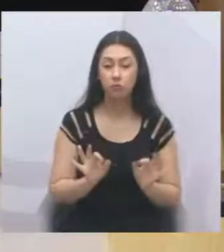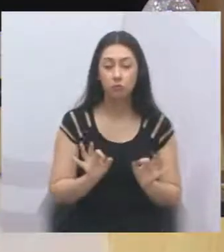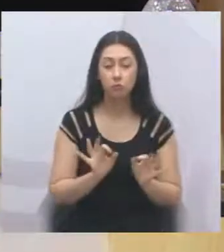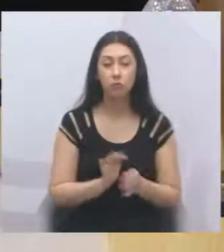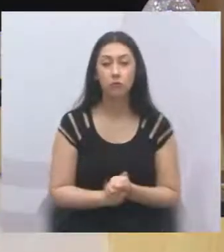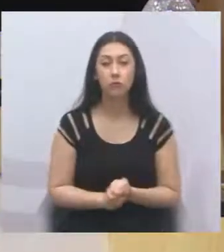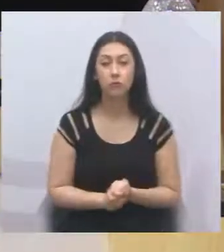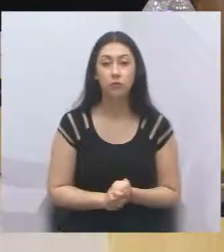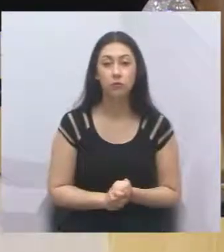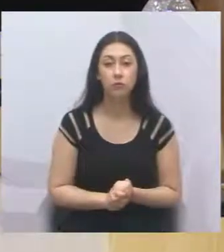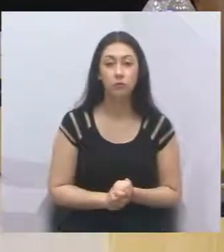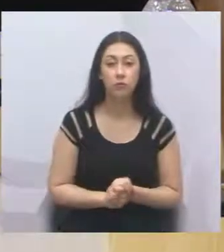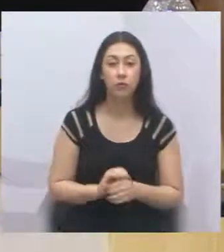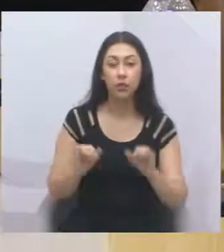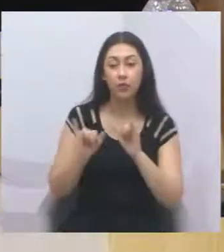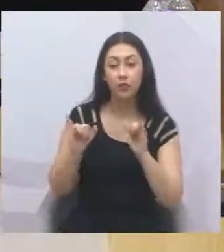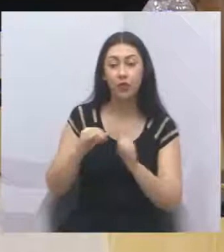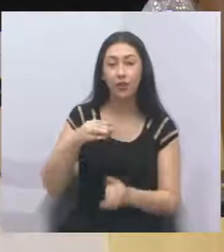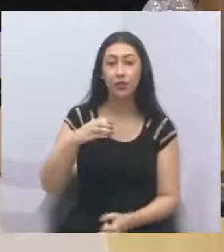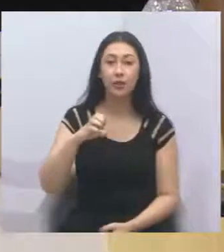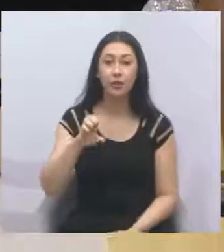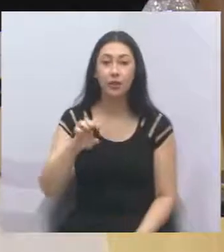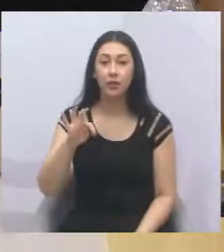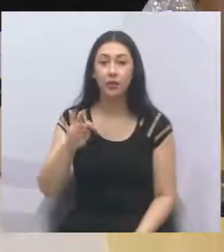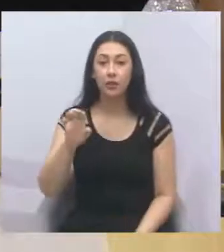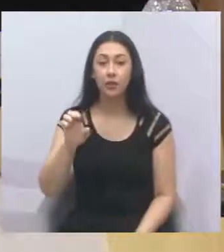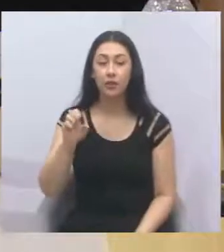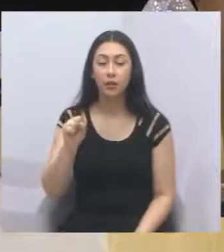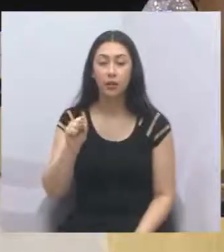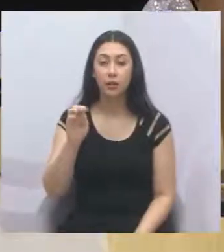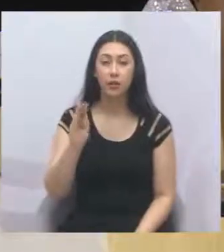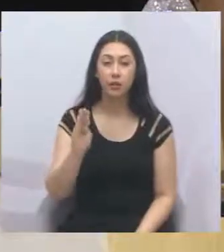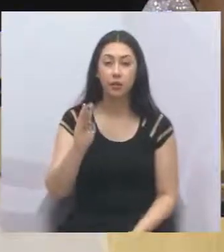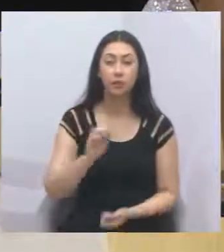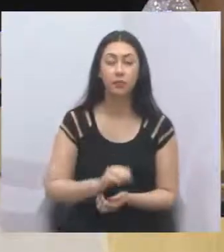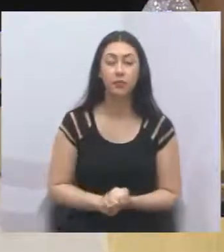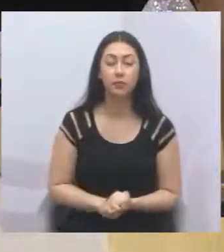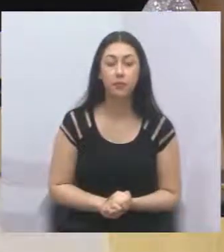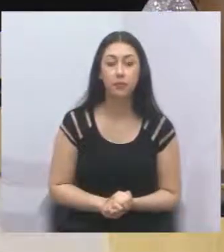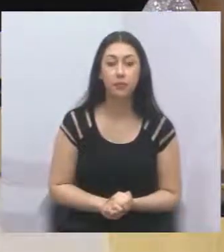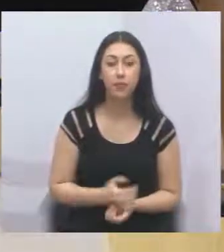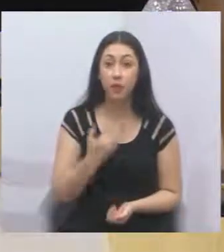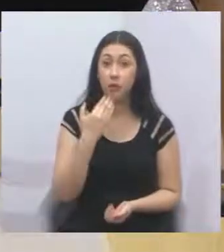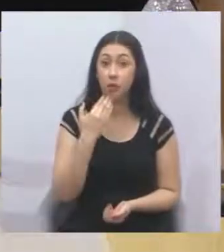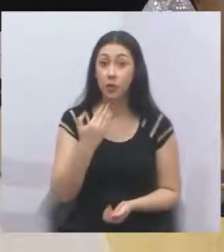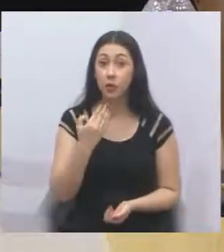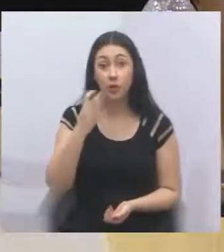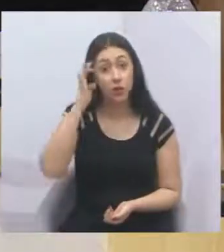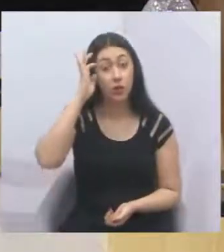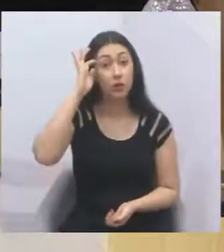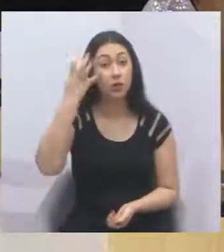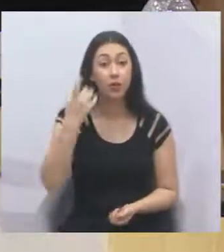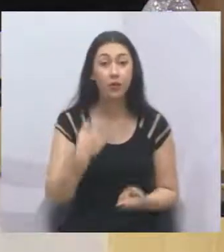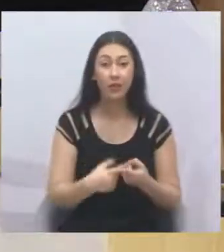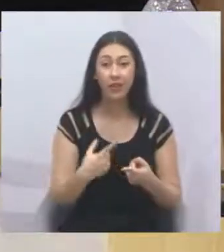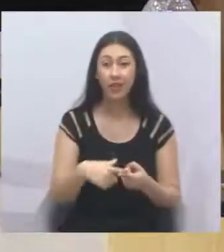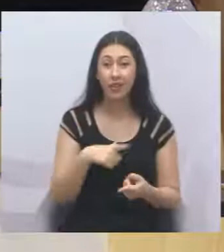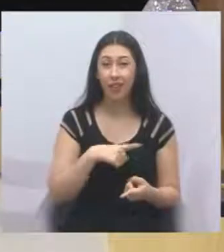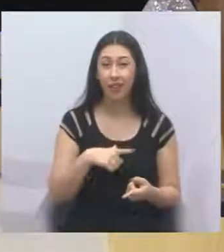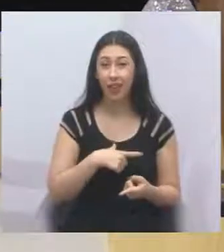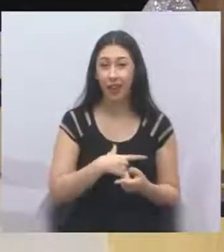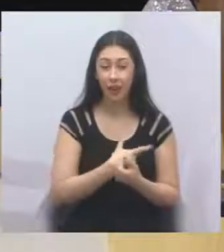regimentais, ser oficial a CETESB, Companhia Ambiental do Estado de São Paulo, solicitando providência referente à poluição lançada no córrego,